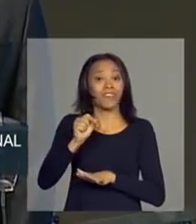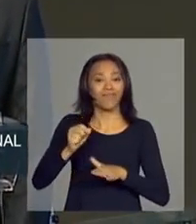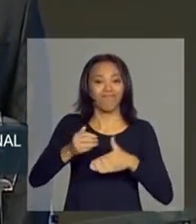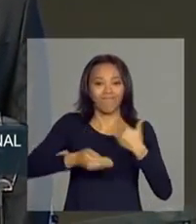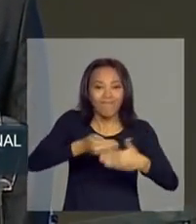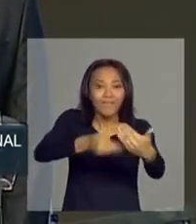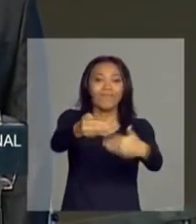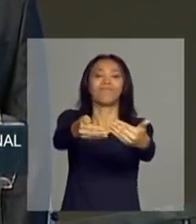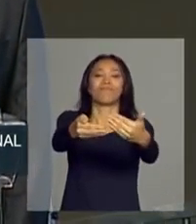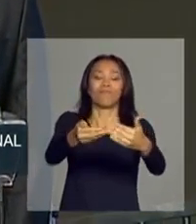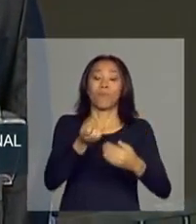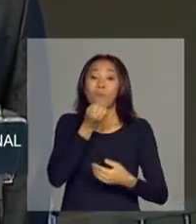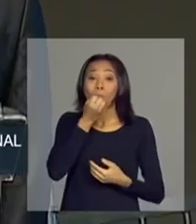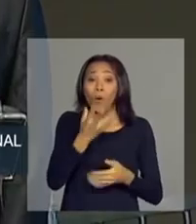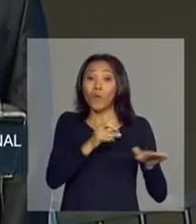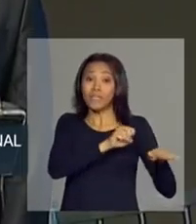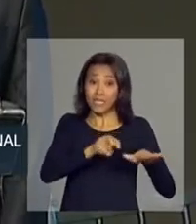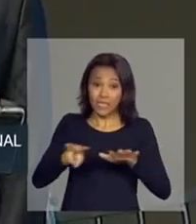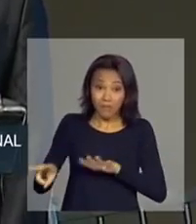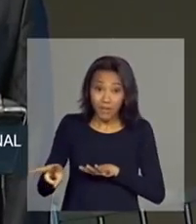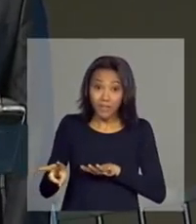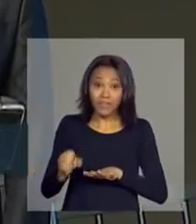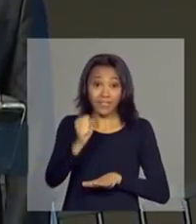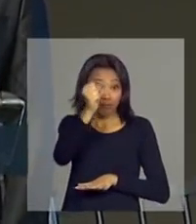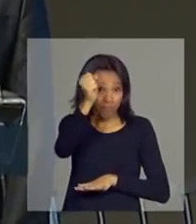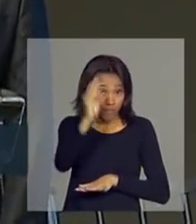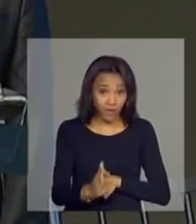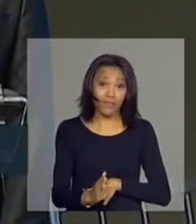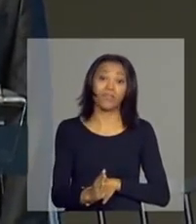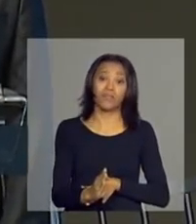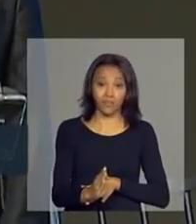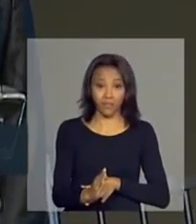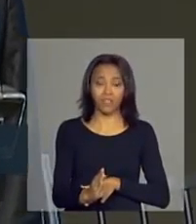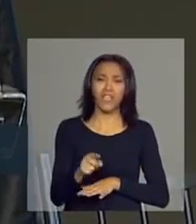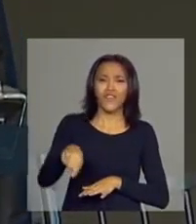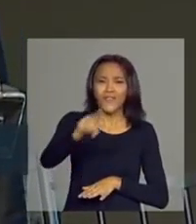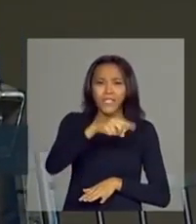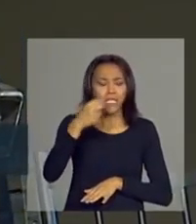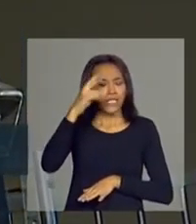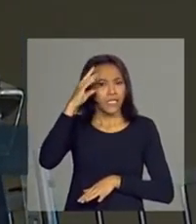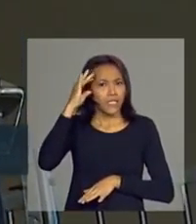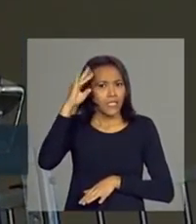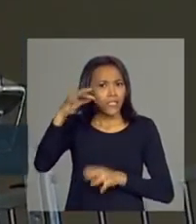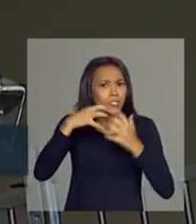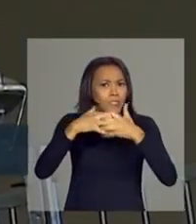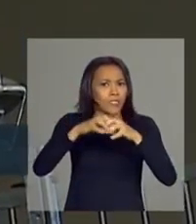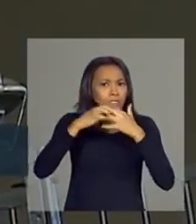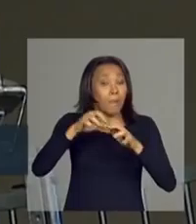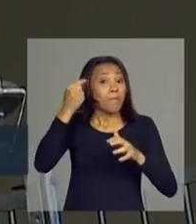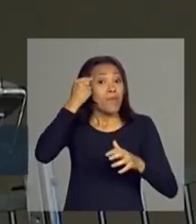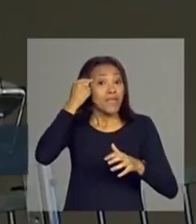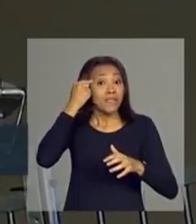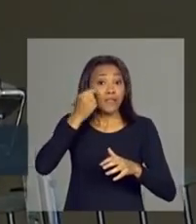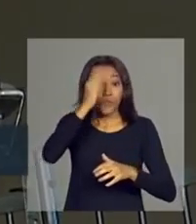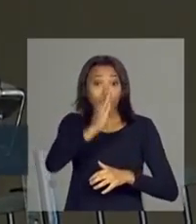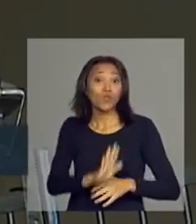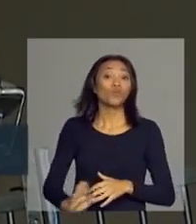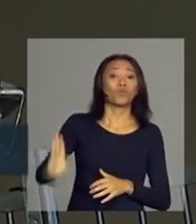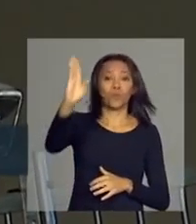adversidades, muitas dificuldades e muitas desigualdades. Portanto, a todos vocês, boa